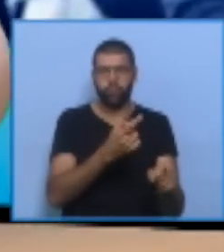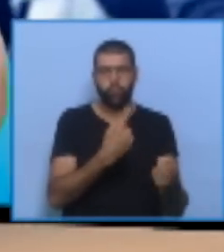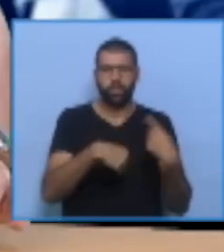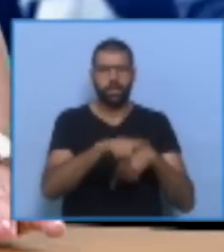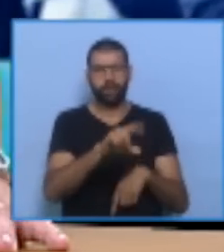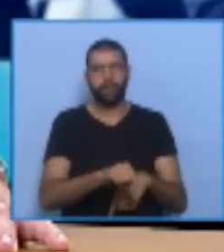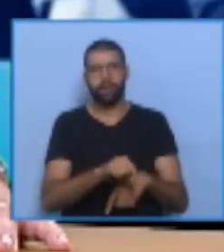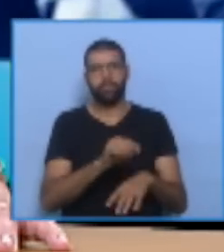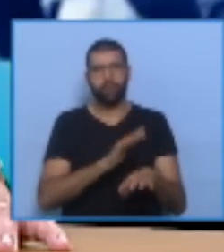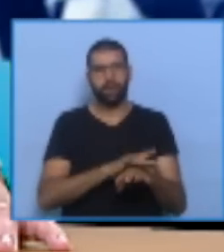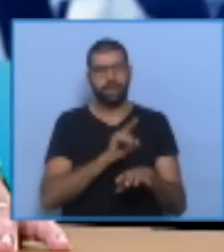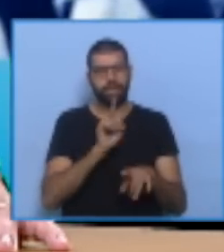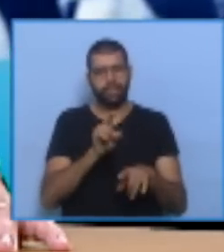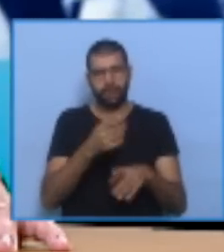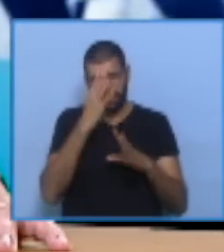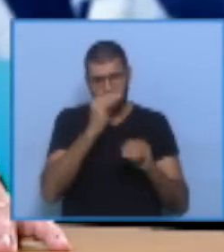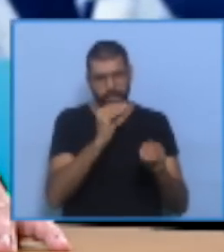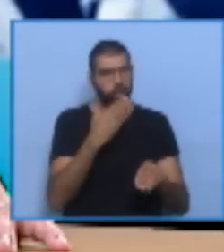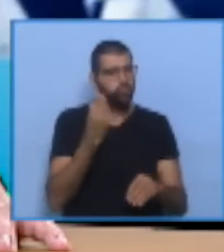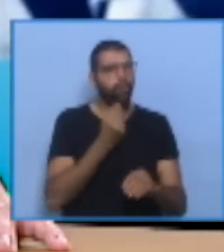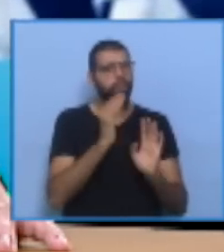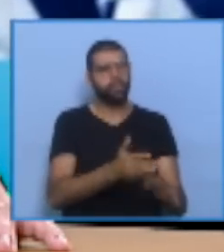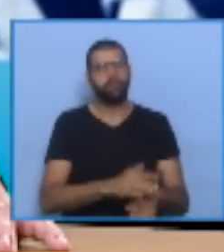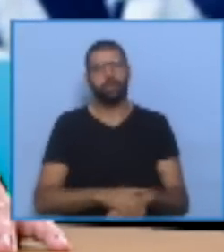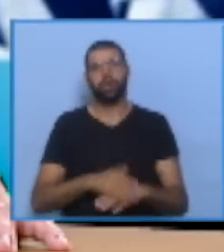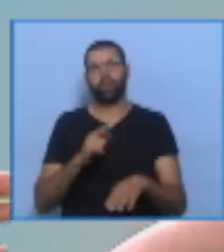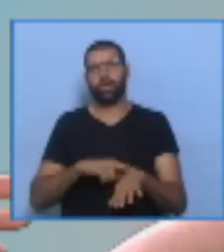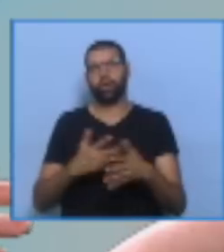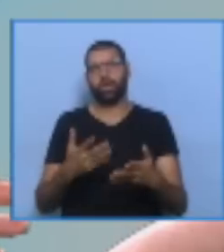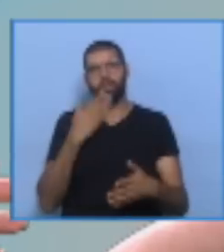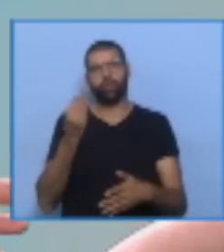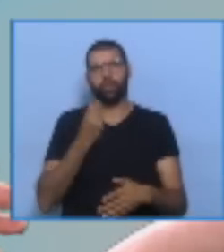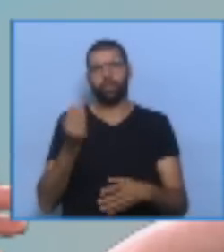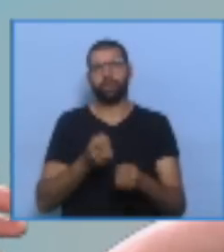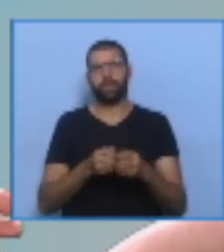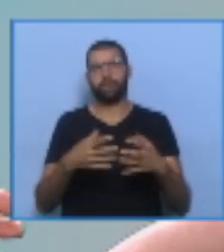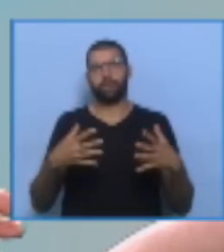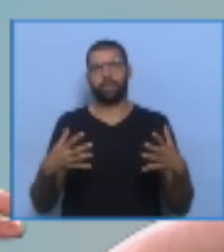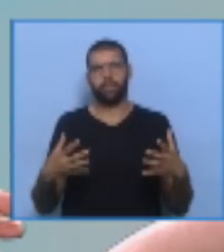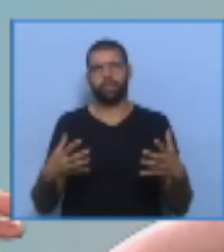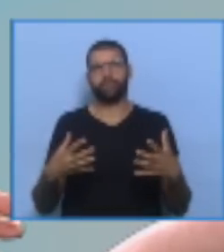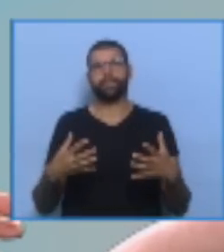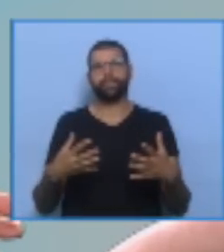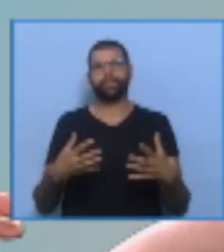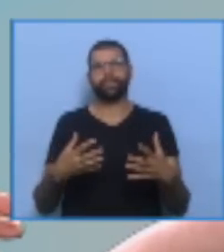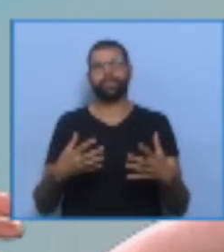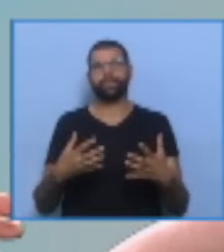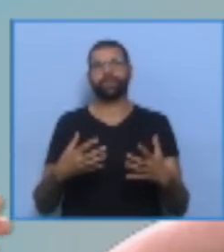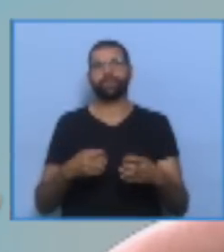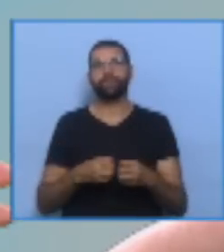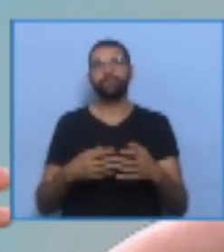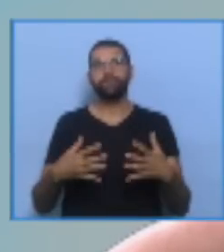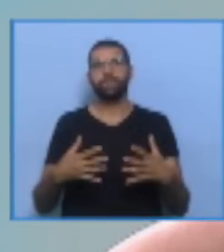E é isso que é preciso incutir nos jovens. No momento em que tantos jovens, e cada vez mais, aderem